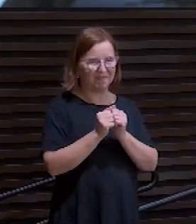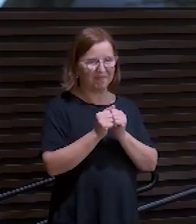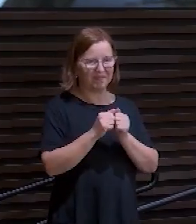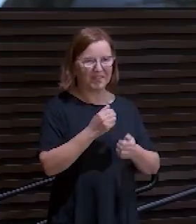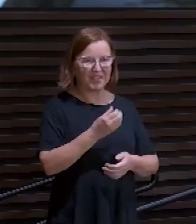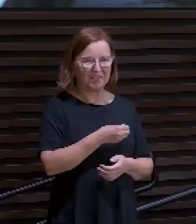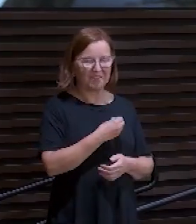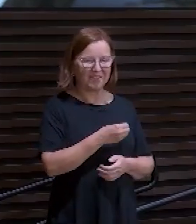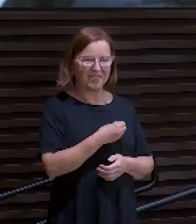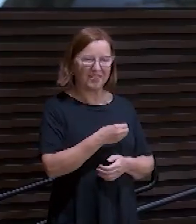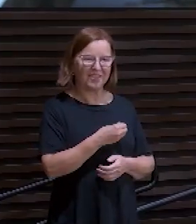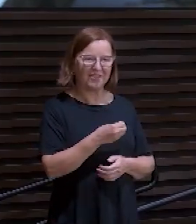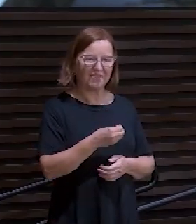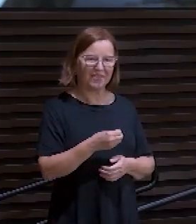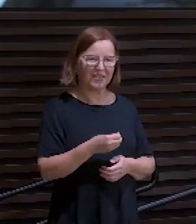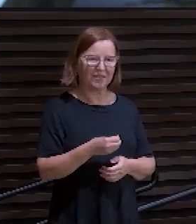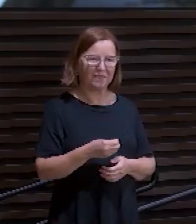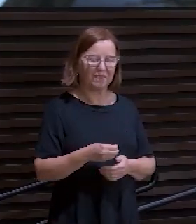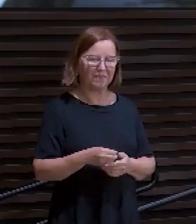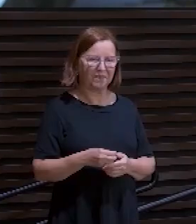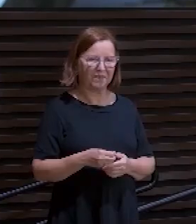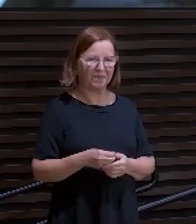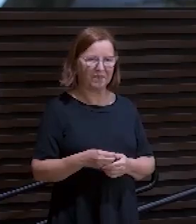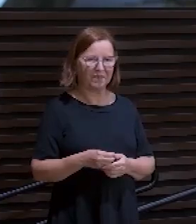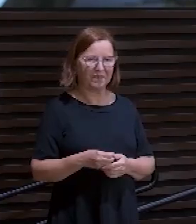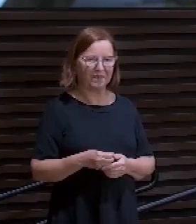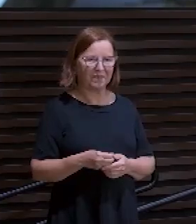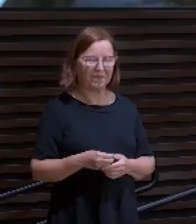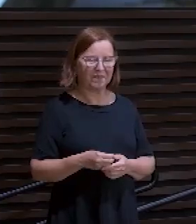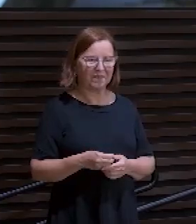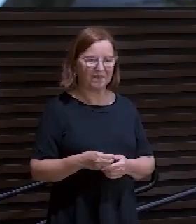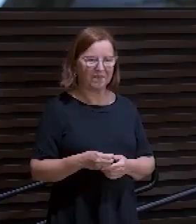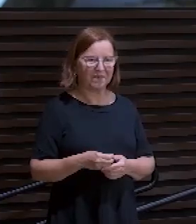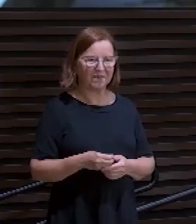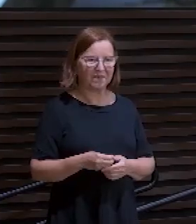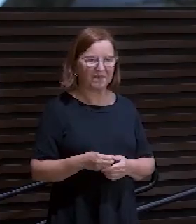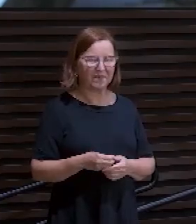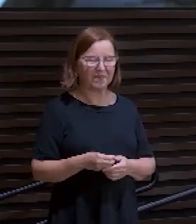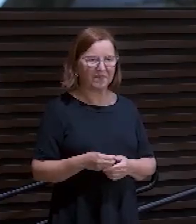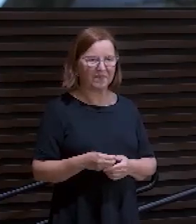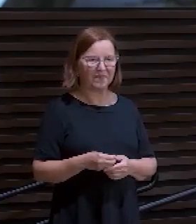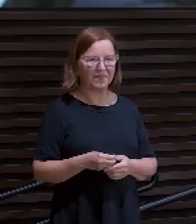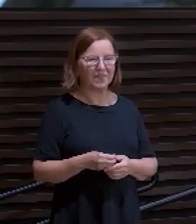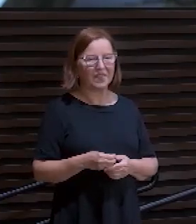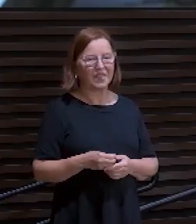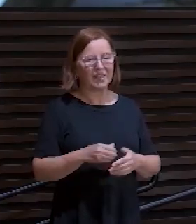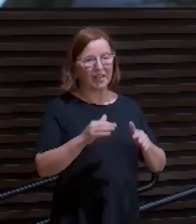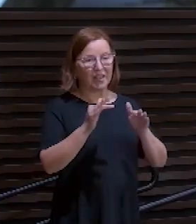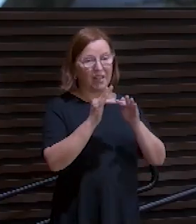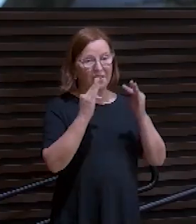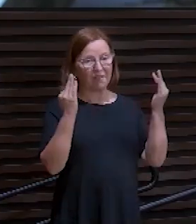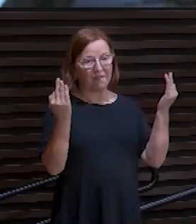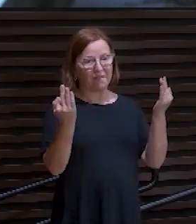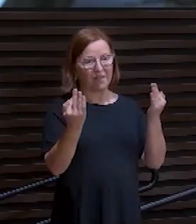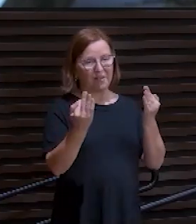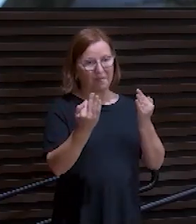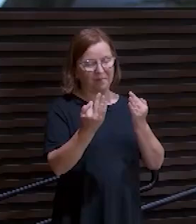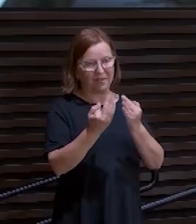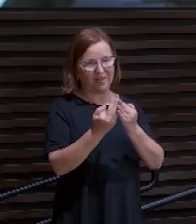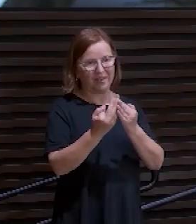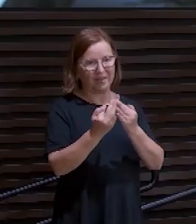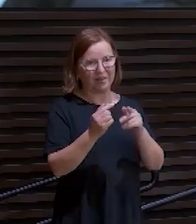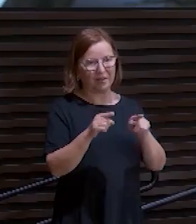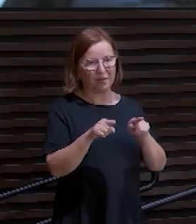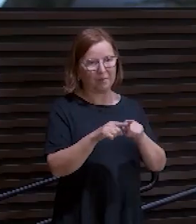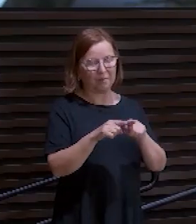Viver aquilo que o Senhor nos dá em família, em casal, é uma bênção. Mas a principal vocação